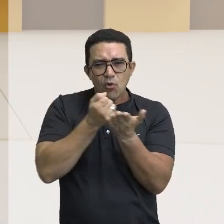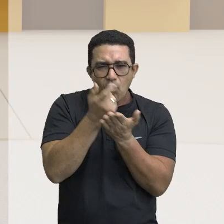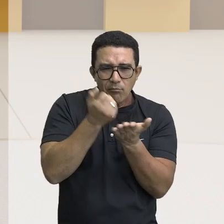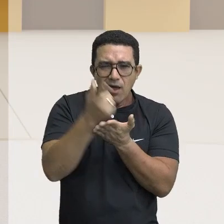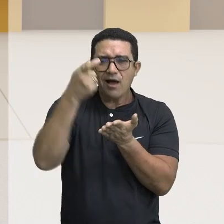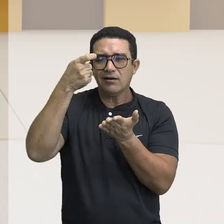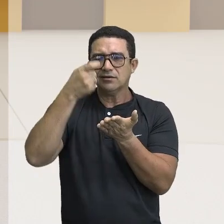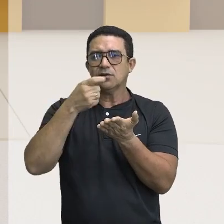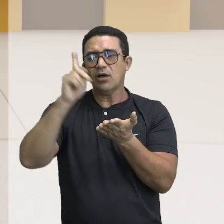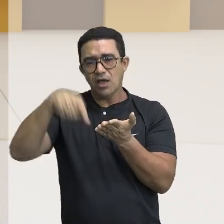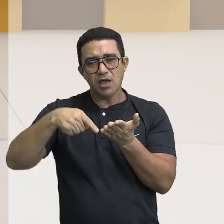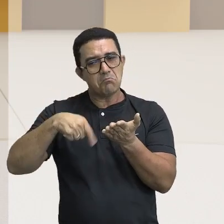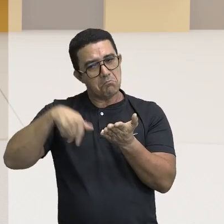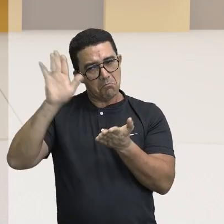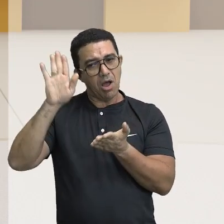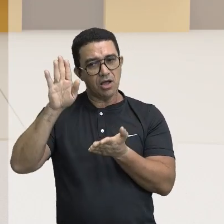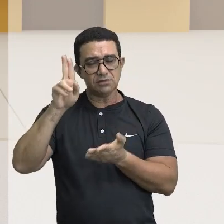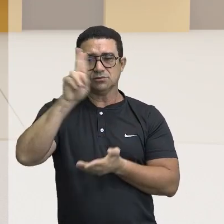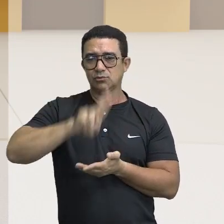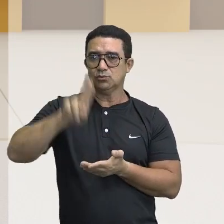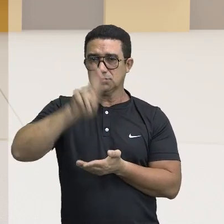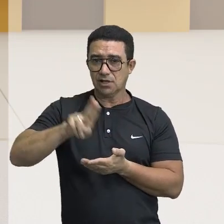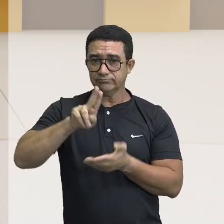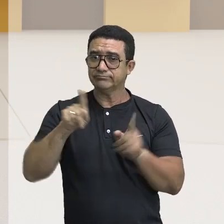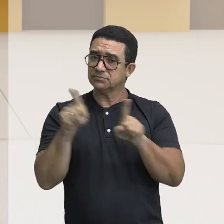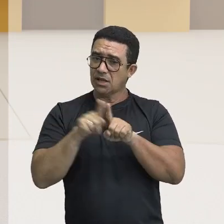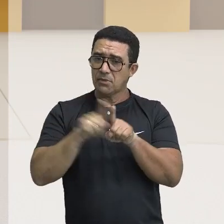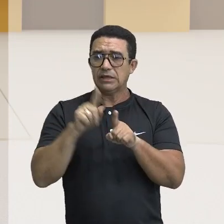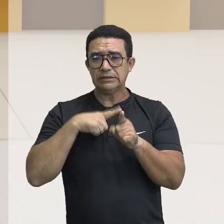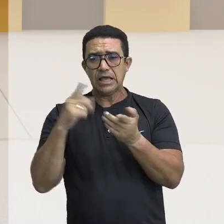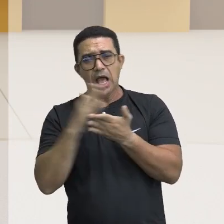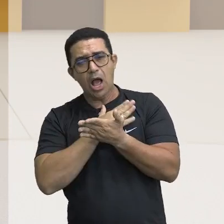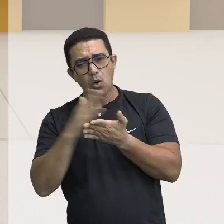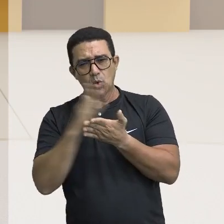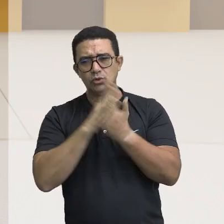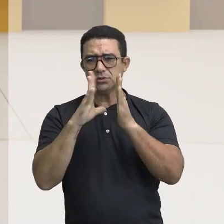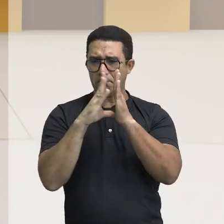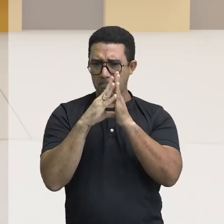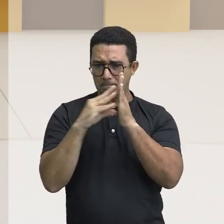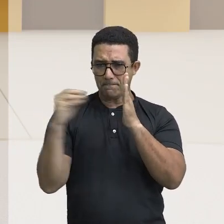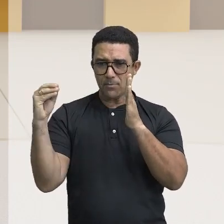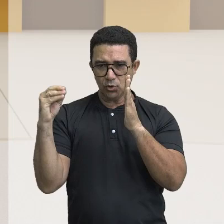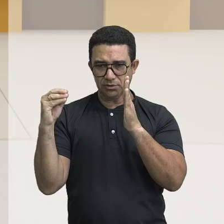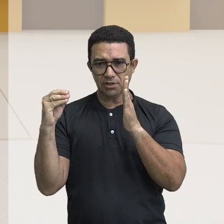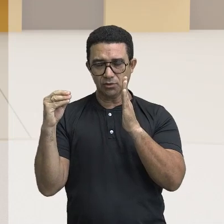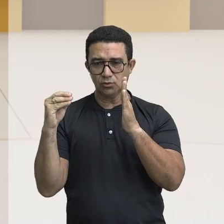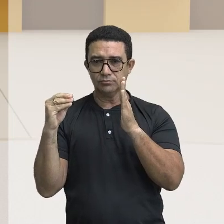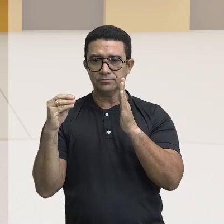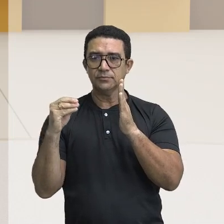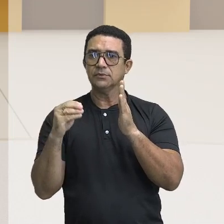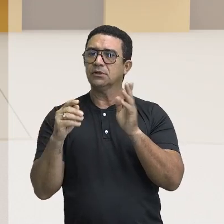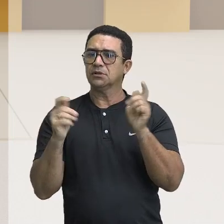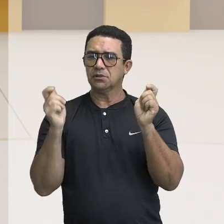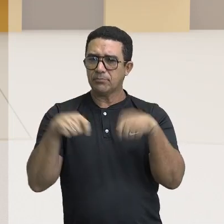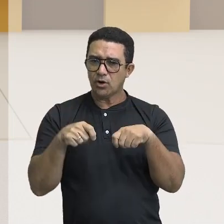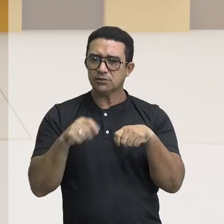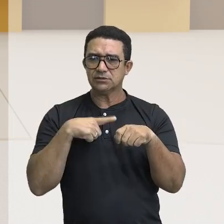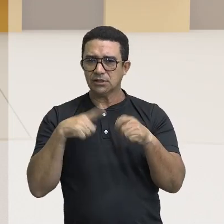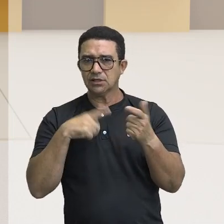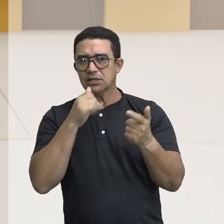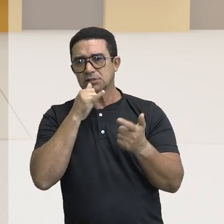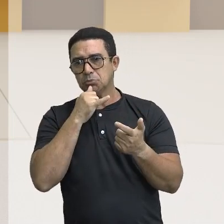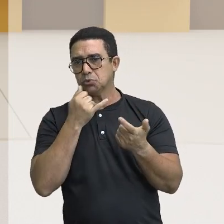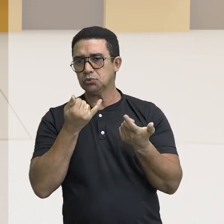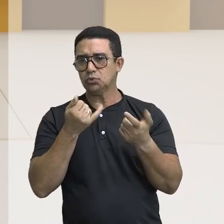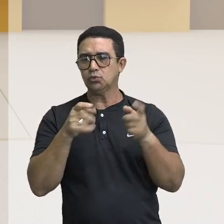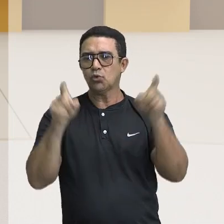muito utilizado. E também existem modelos aí que você pode, né, só ali, né, modelos já no Office